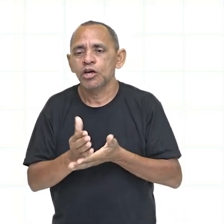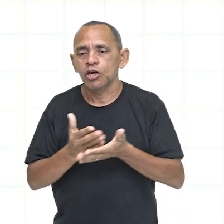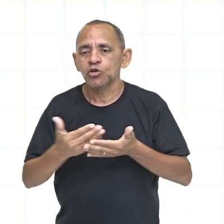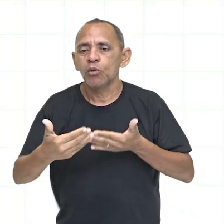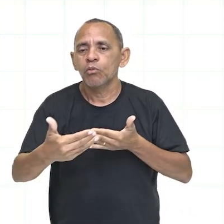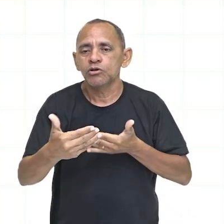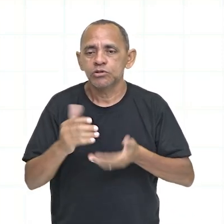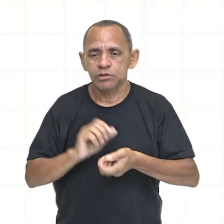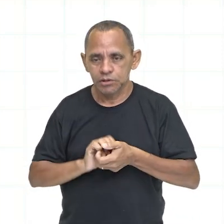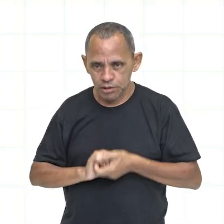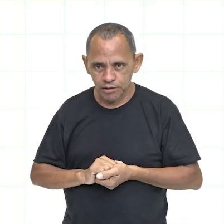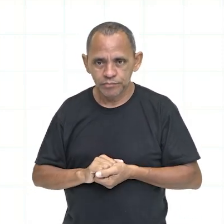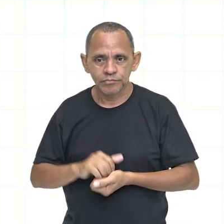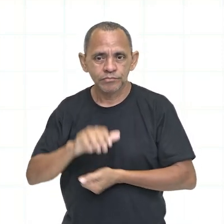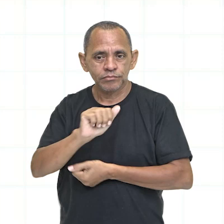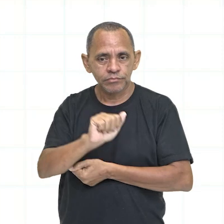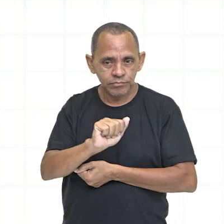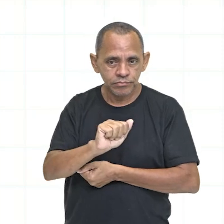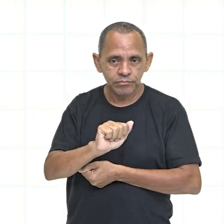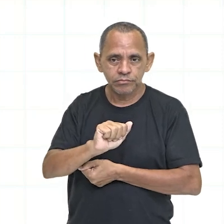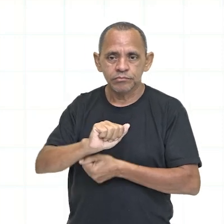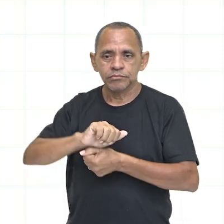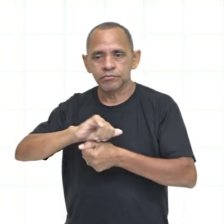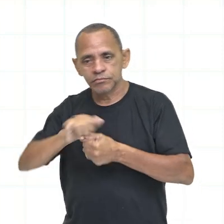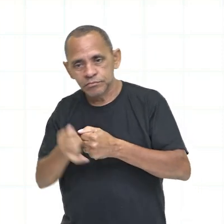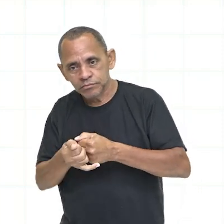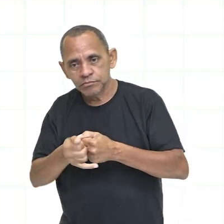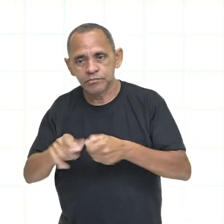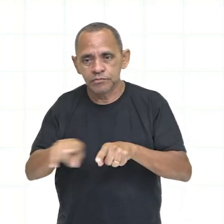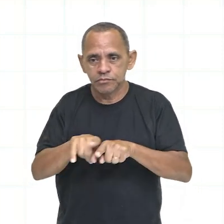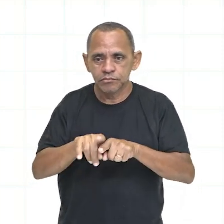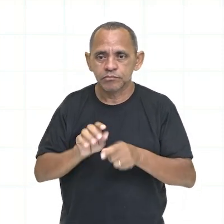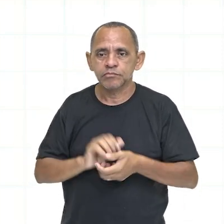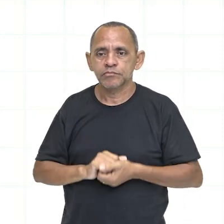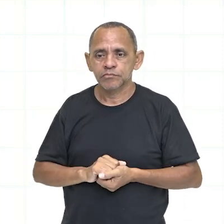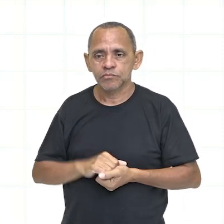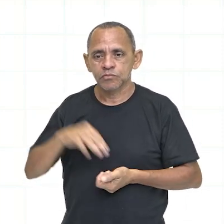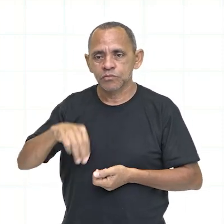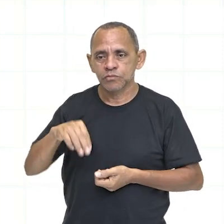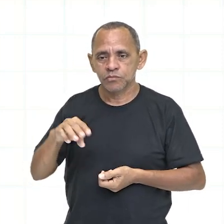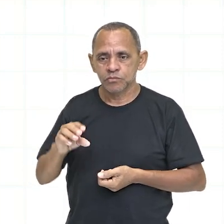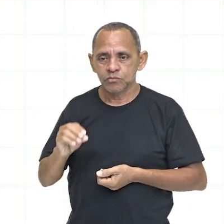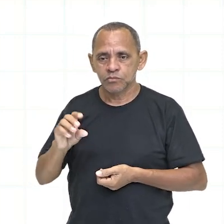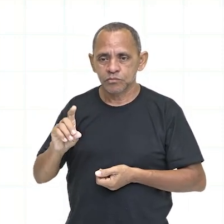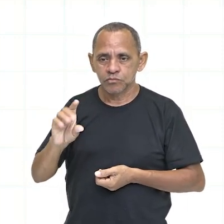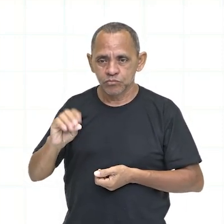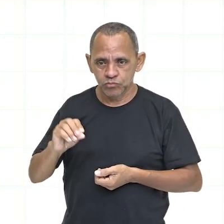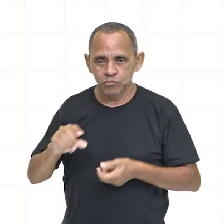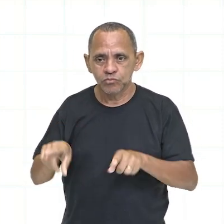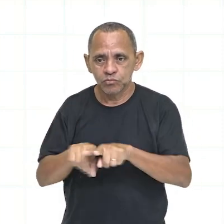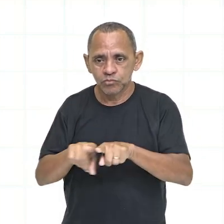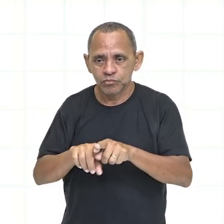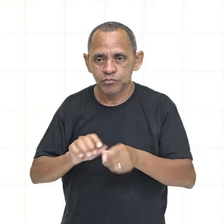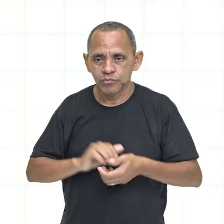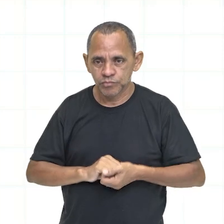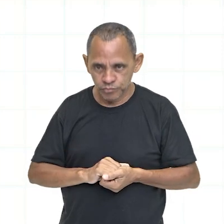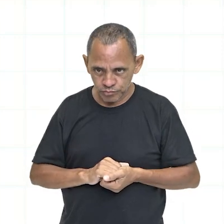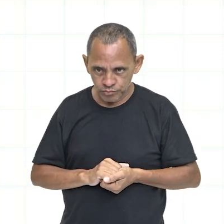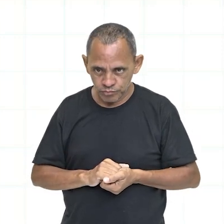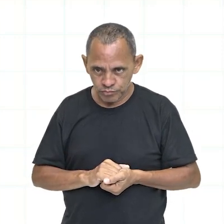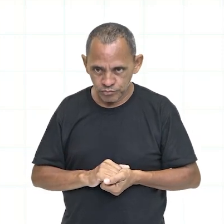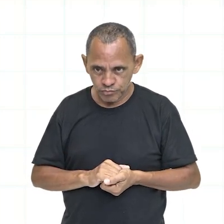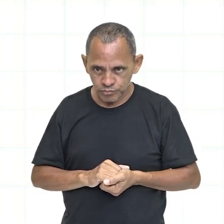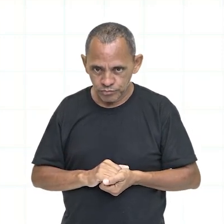adjetivos, e eles vão se transformar em advérbios de modo. Então, tem um adjetivo, acrescenta ly, vai ficar um advérbio